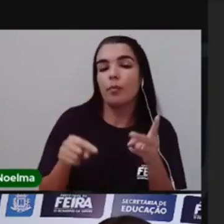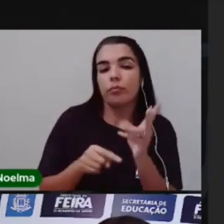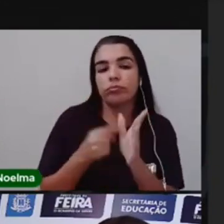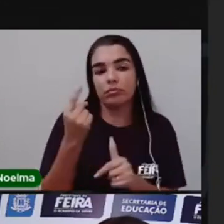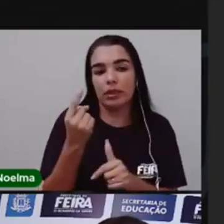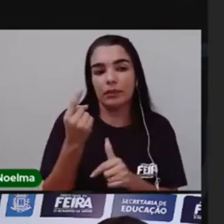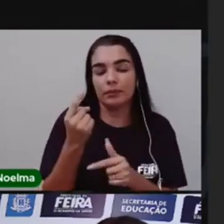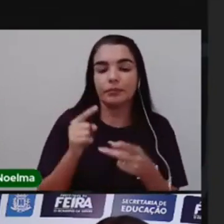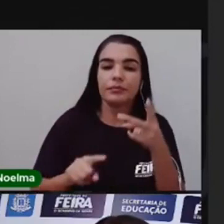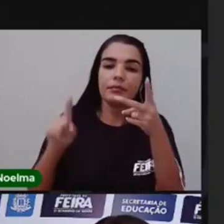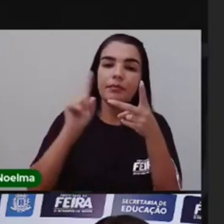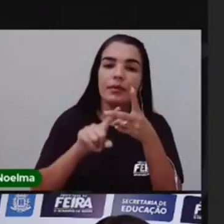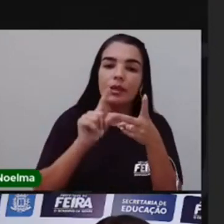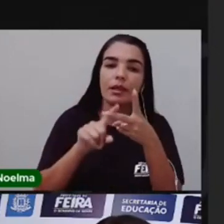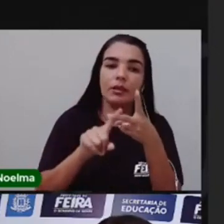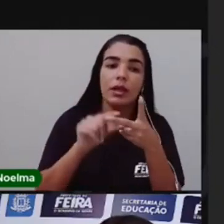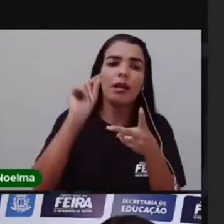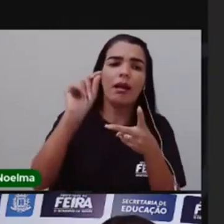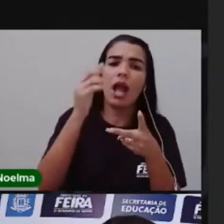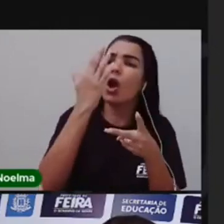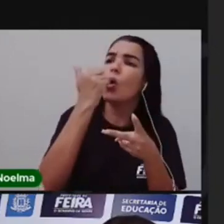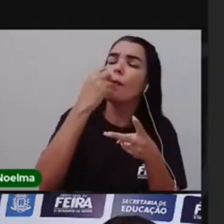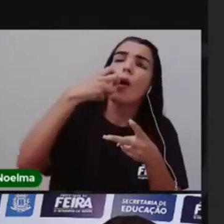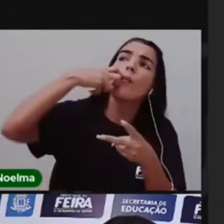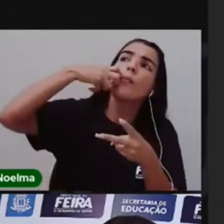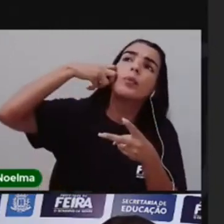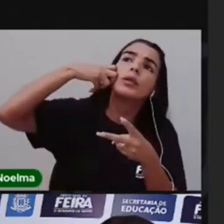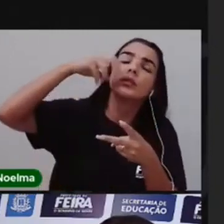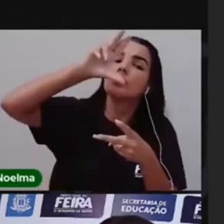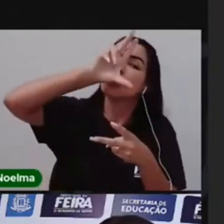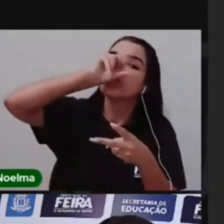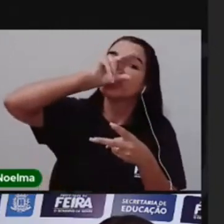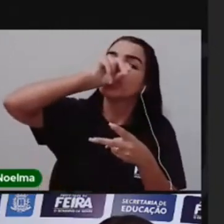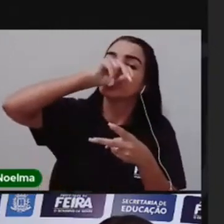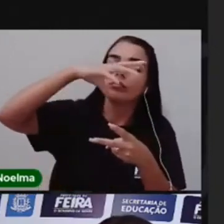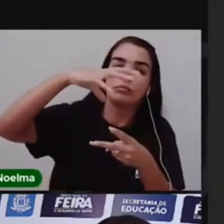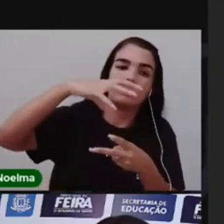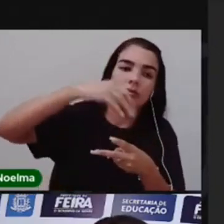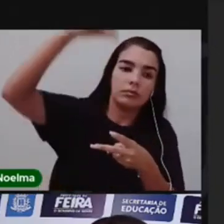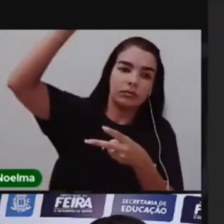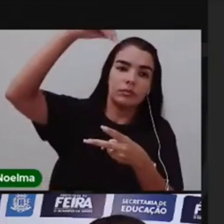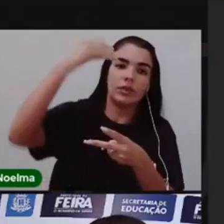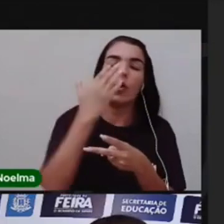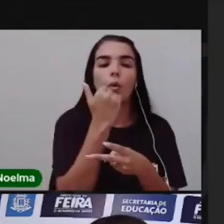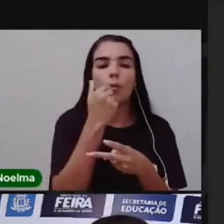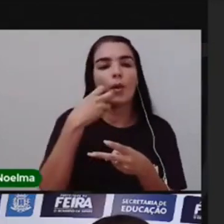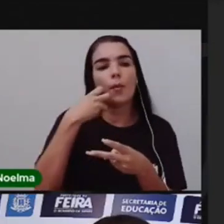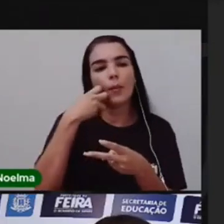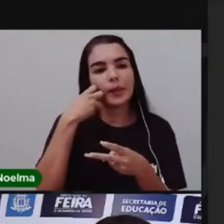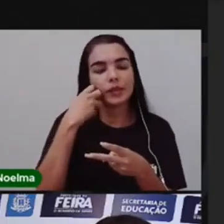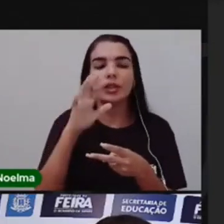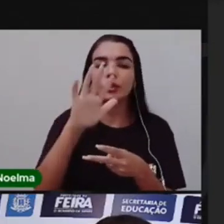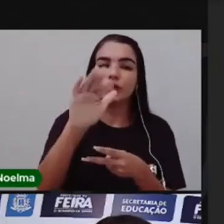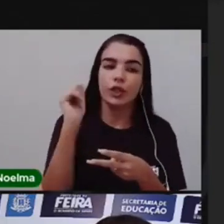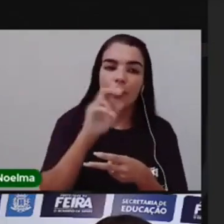primários. Quem se alimentou do peixe, no caso aqui a gente tem uma garça, é o consumidor secundário, porque